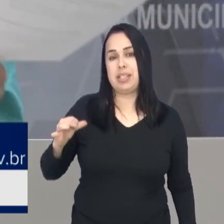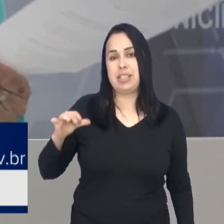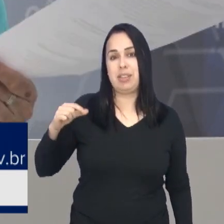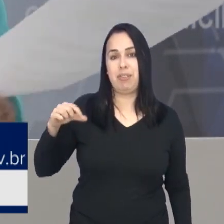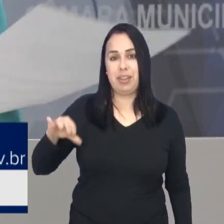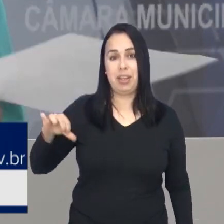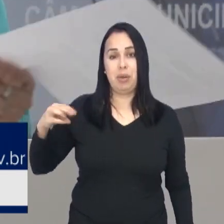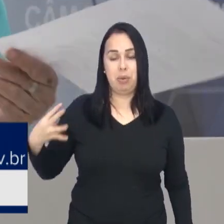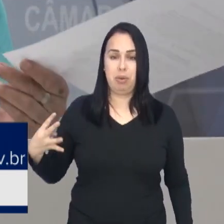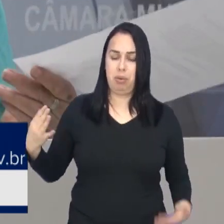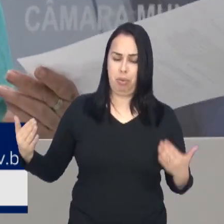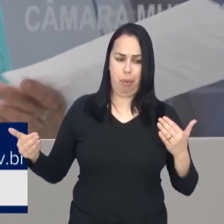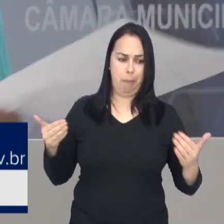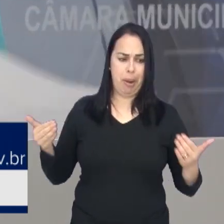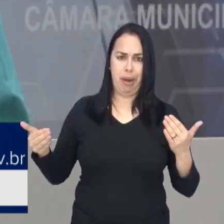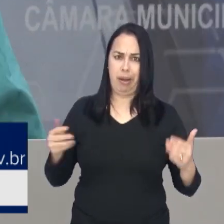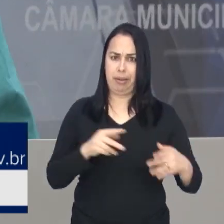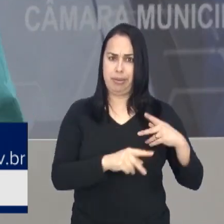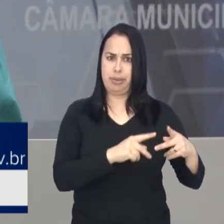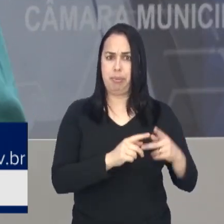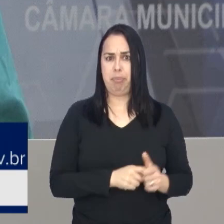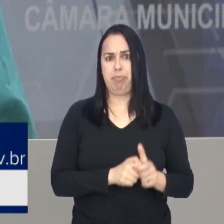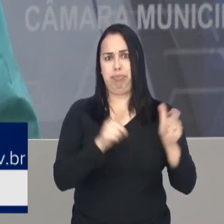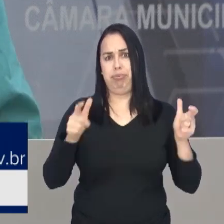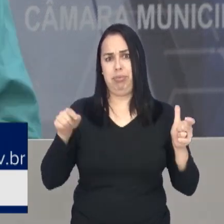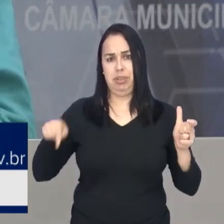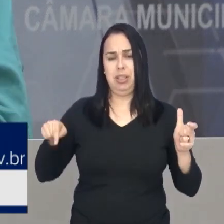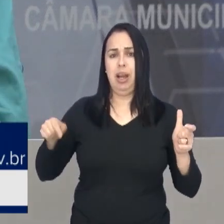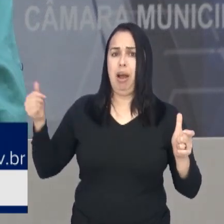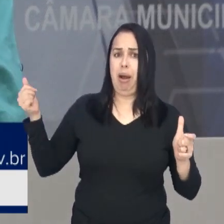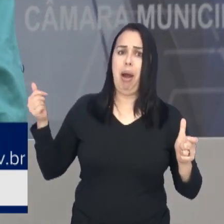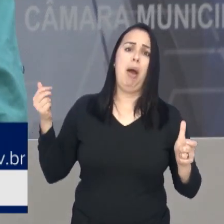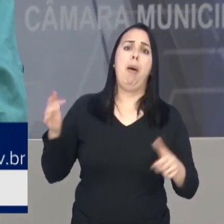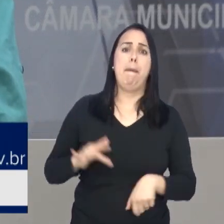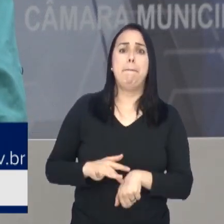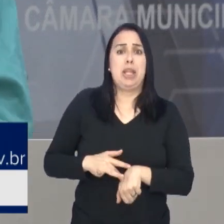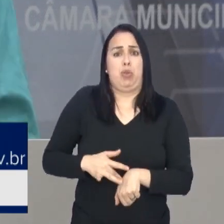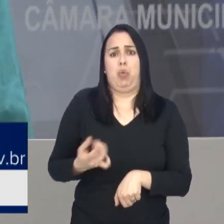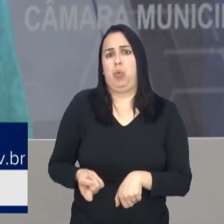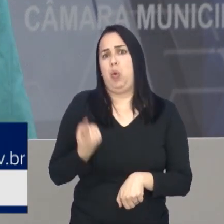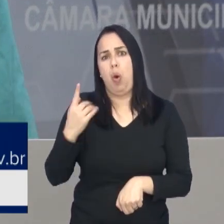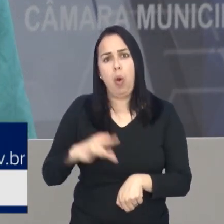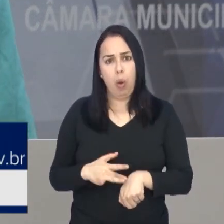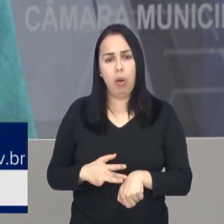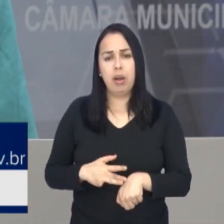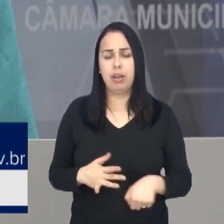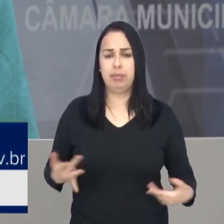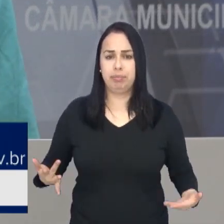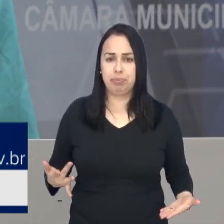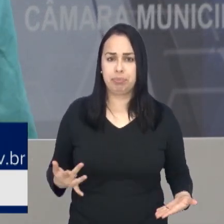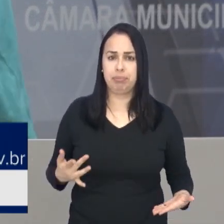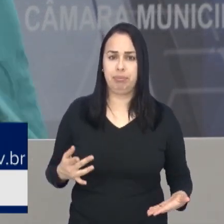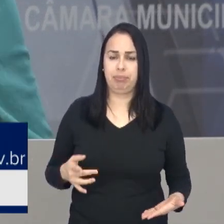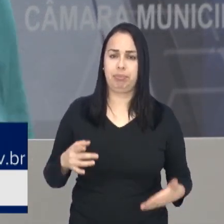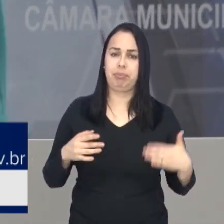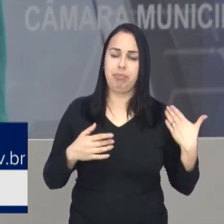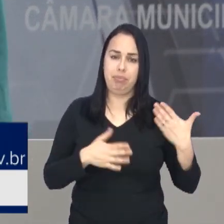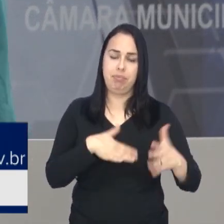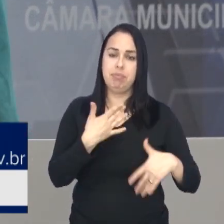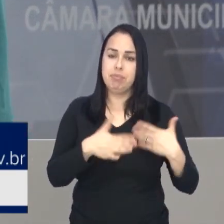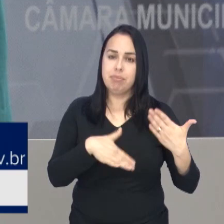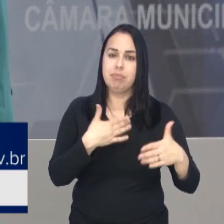R$ 11.794. Olha a renda de Guararema, a rede de São José. É um absurdo o que se faz aqui em São José dos Campos. Cada dia